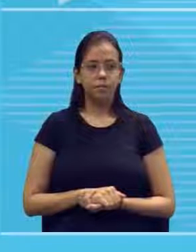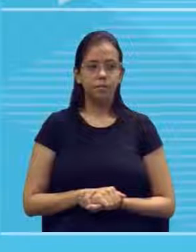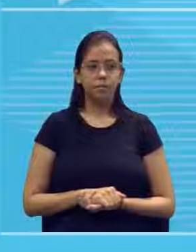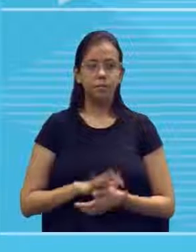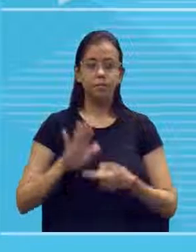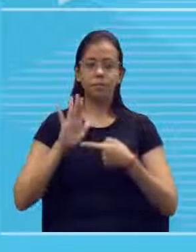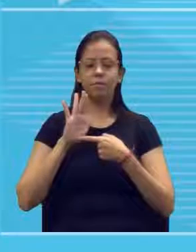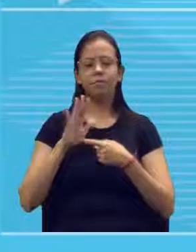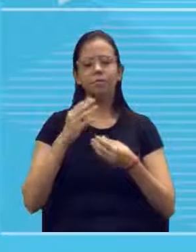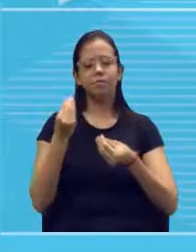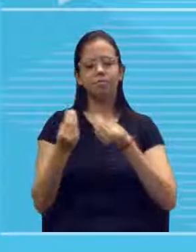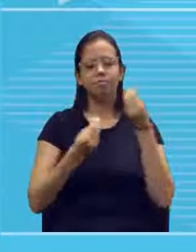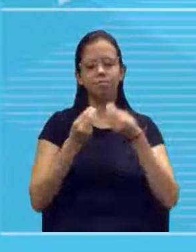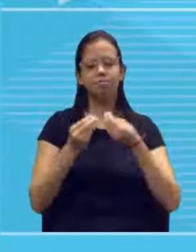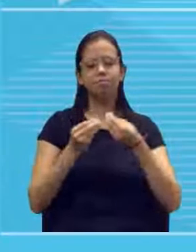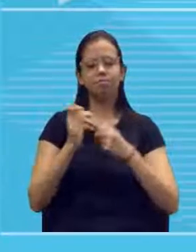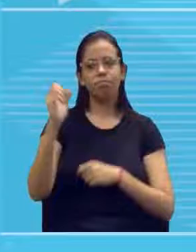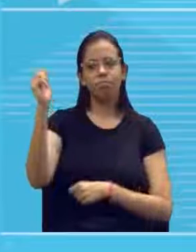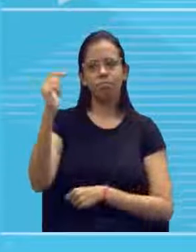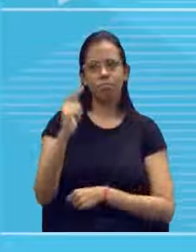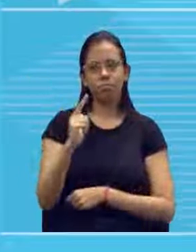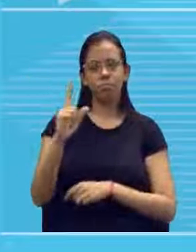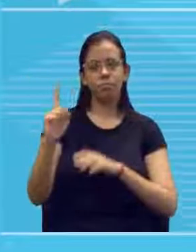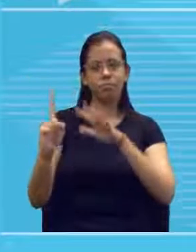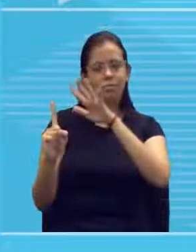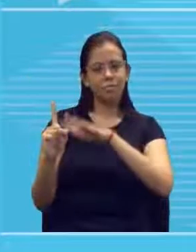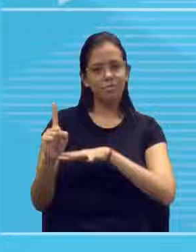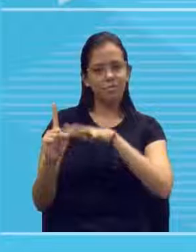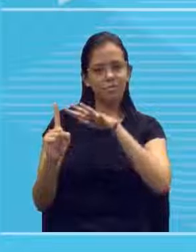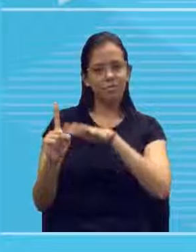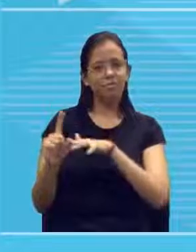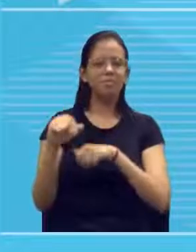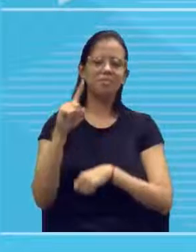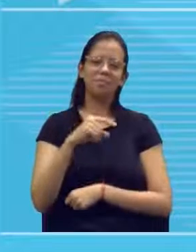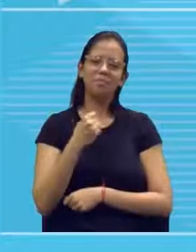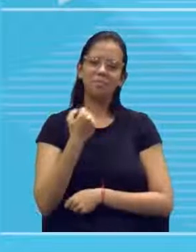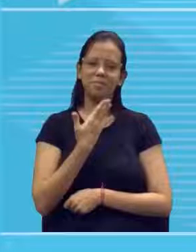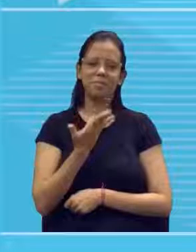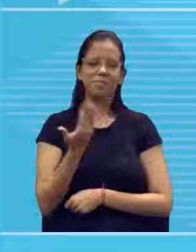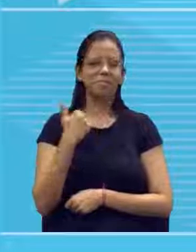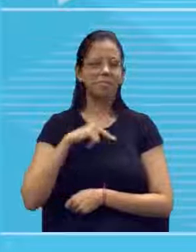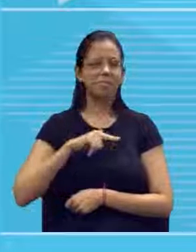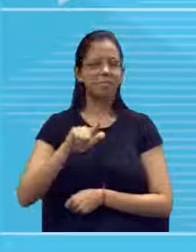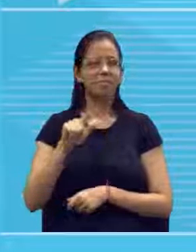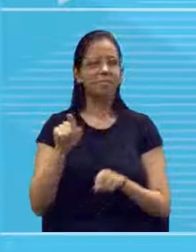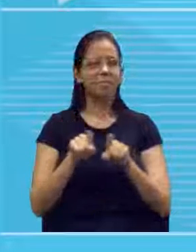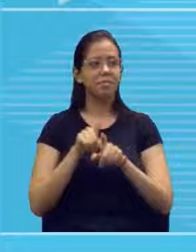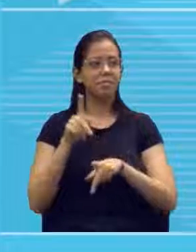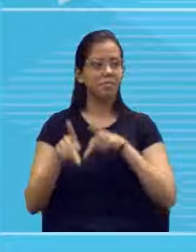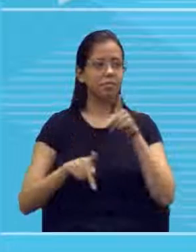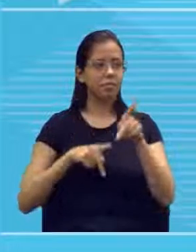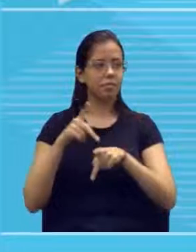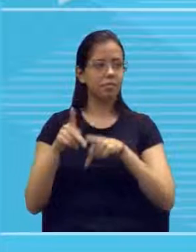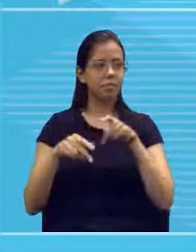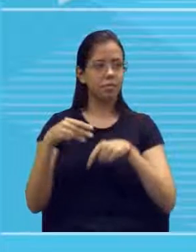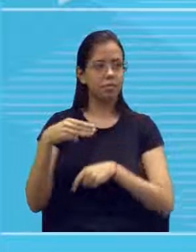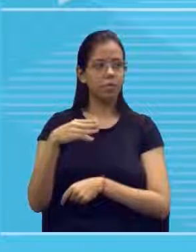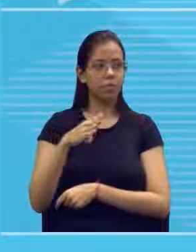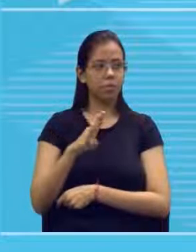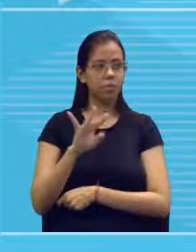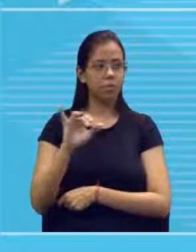e essa adoração ao sol muito massa né Vamos para frente aqui também o povo enviar Guarani